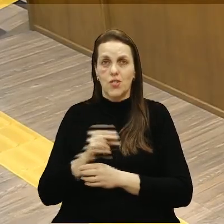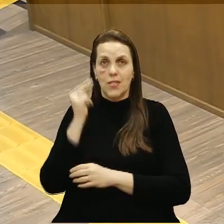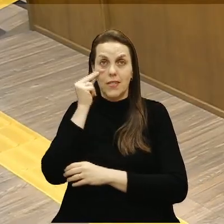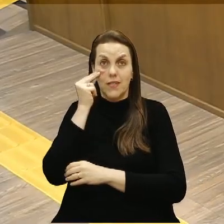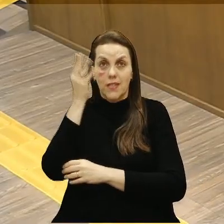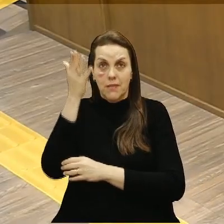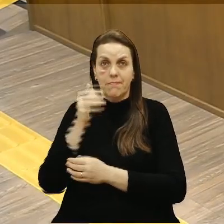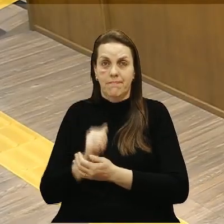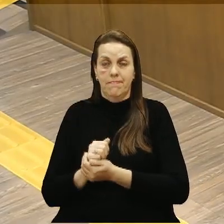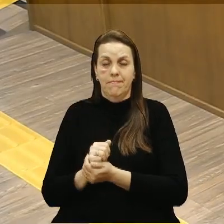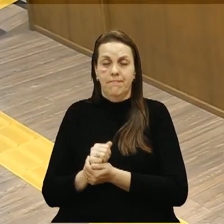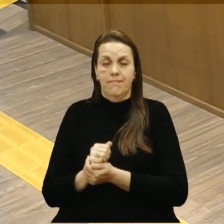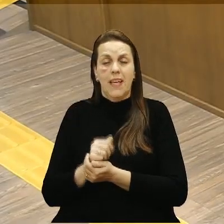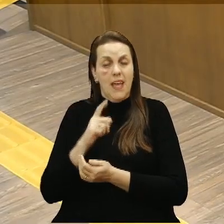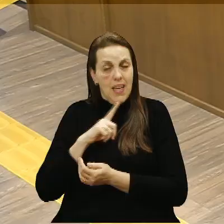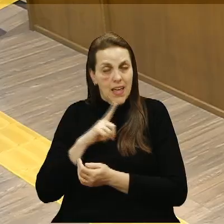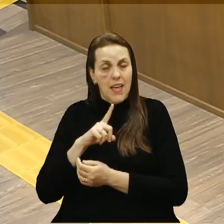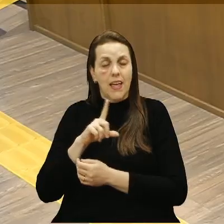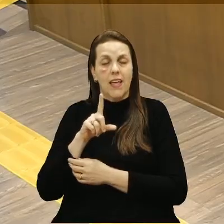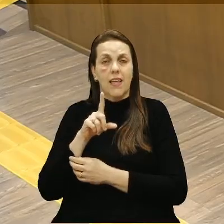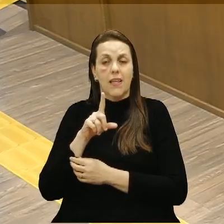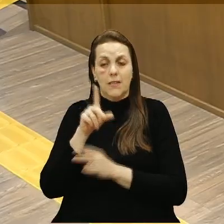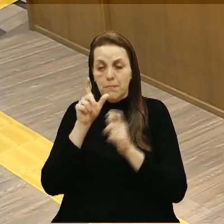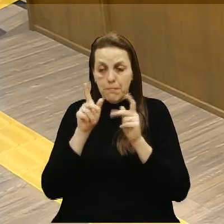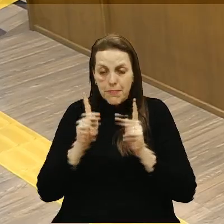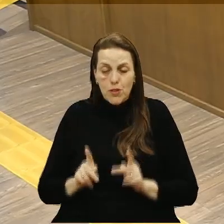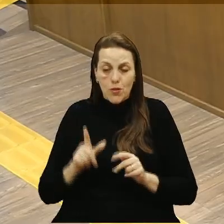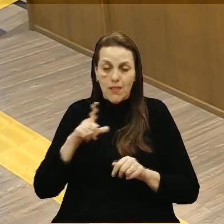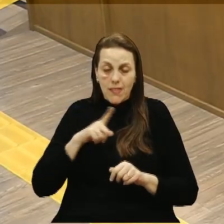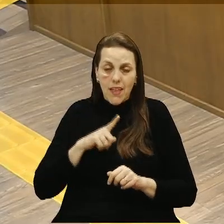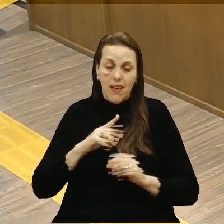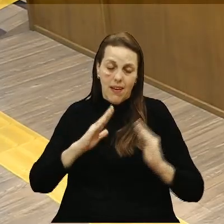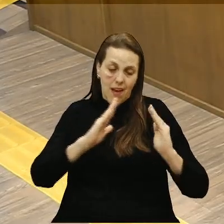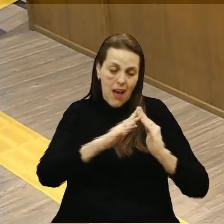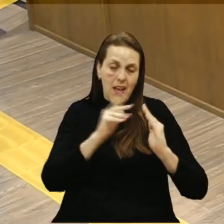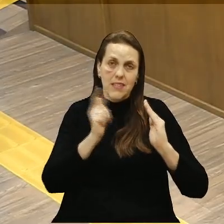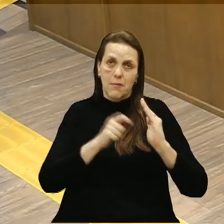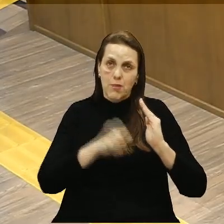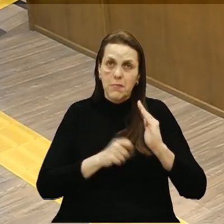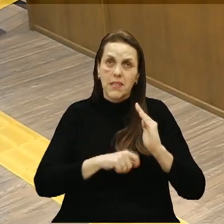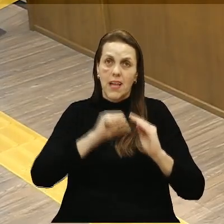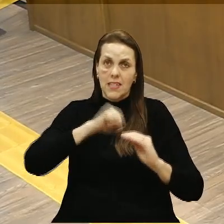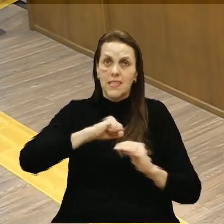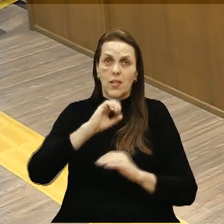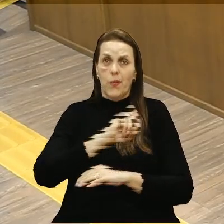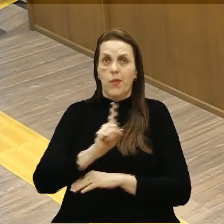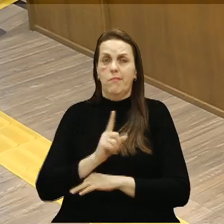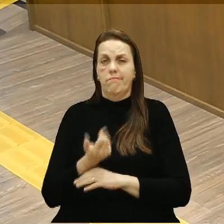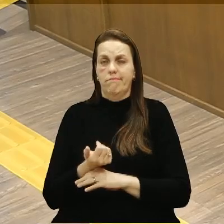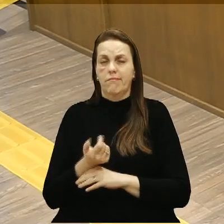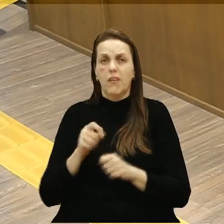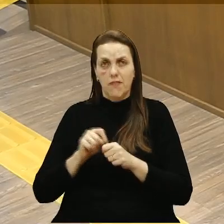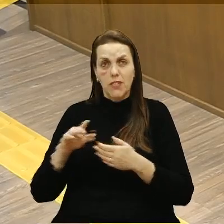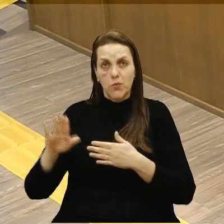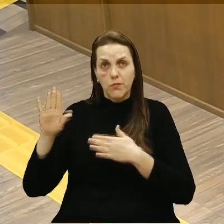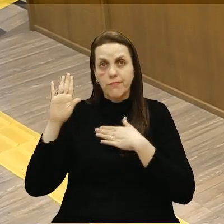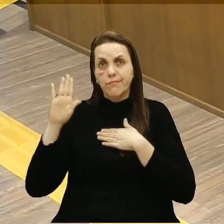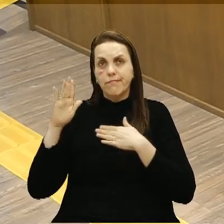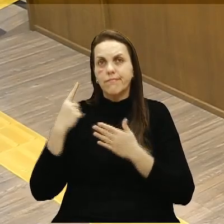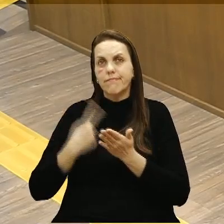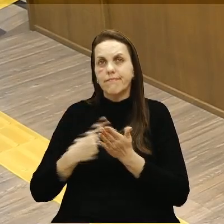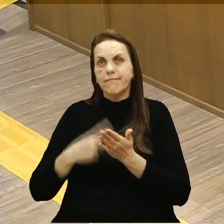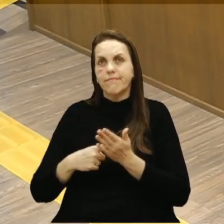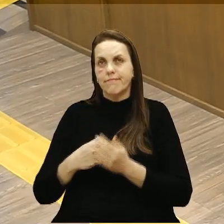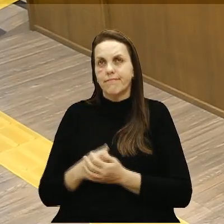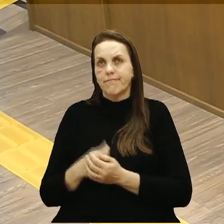a ver com o fato de se as pessoas terão acesso a um teto, a uma casa ou não. E foi feito um comprometimento, um